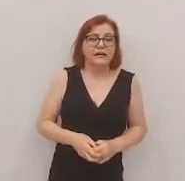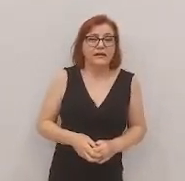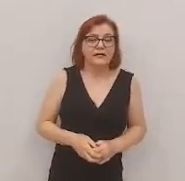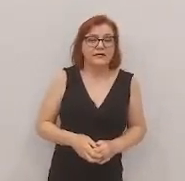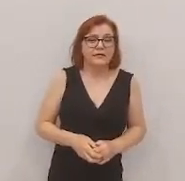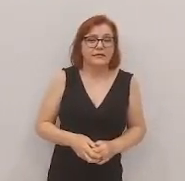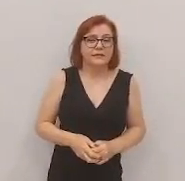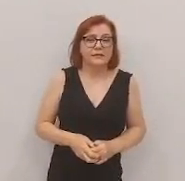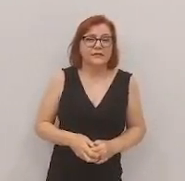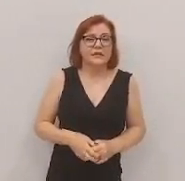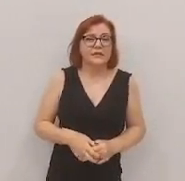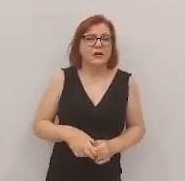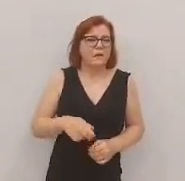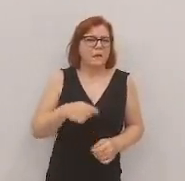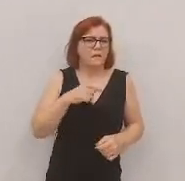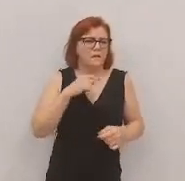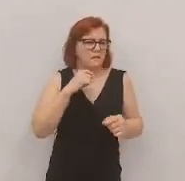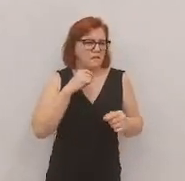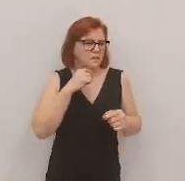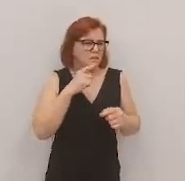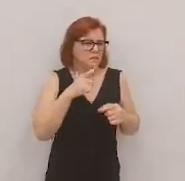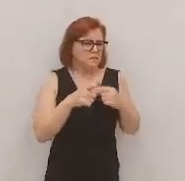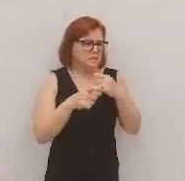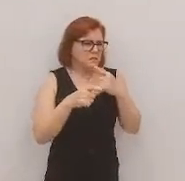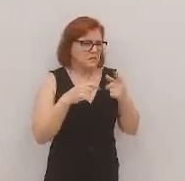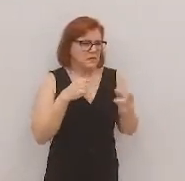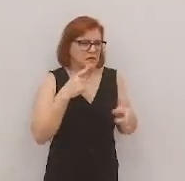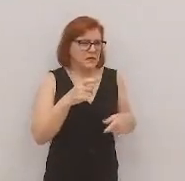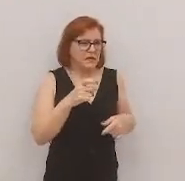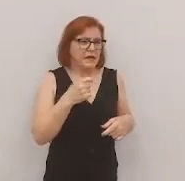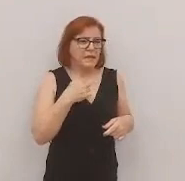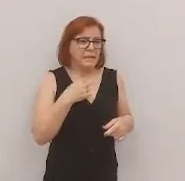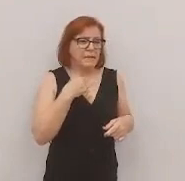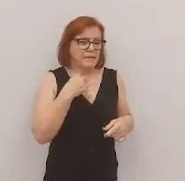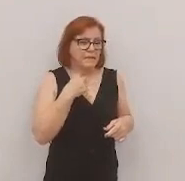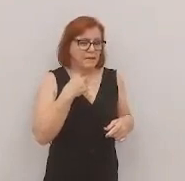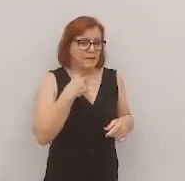o João Pelisário fez isso.